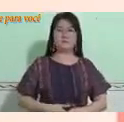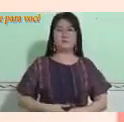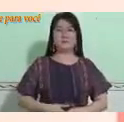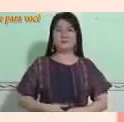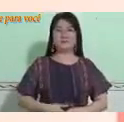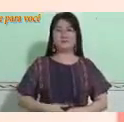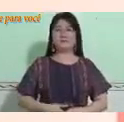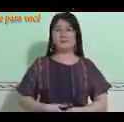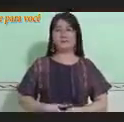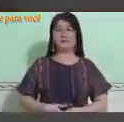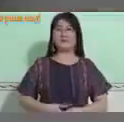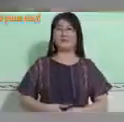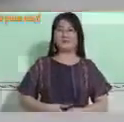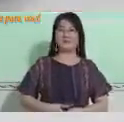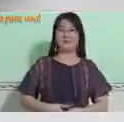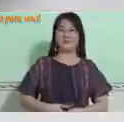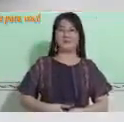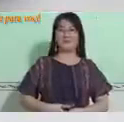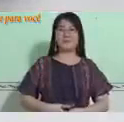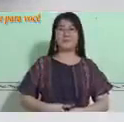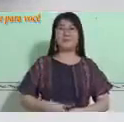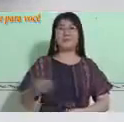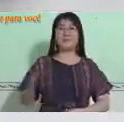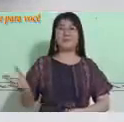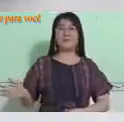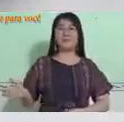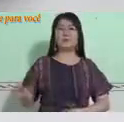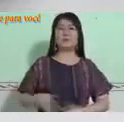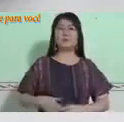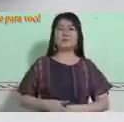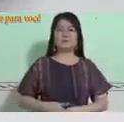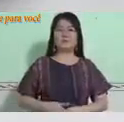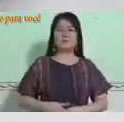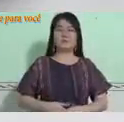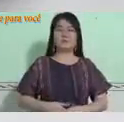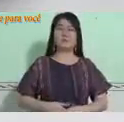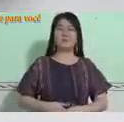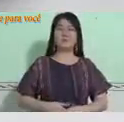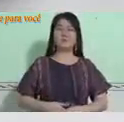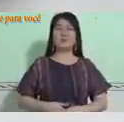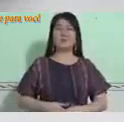imune mais enfraquecido, vírgula, pode 2 pontos I-N-F-E-C-T-A-R-O, o acento agudo